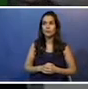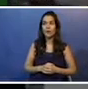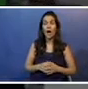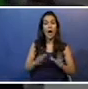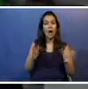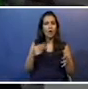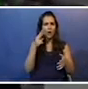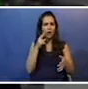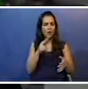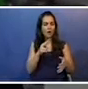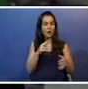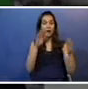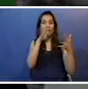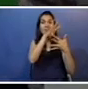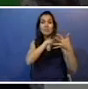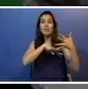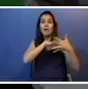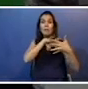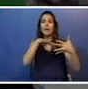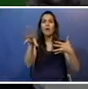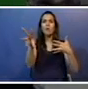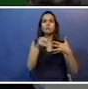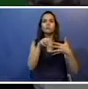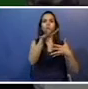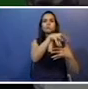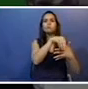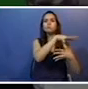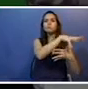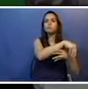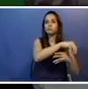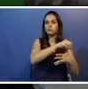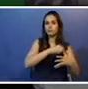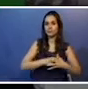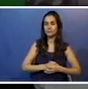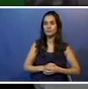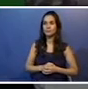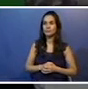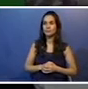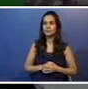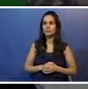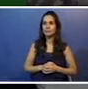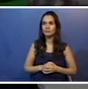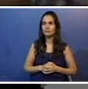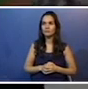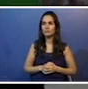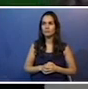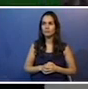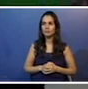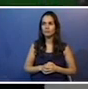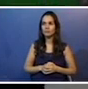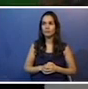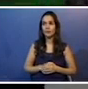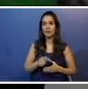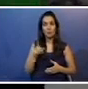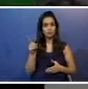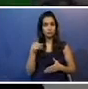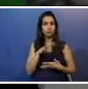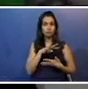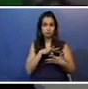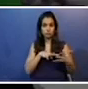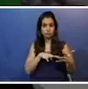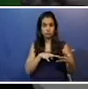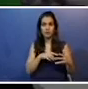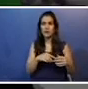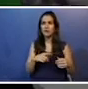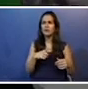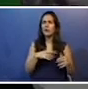3. Complete a tabela a seguir. Tá? Então, aí na apostila de vocês tem essa tabelinha. Na